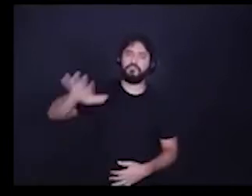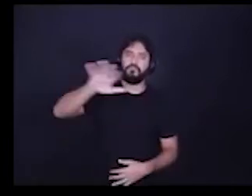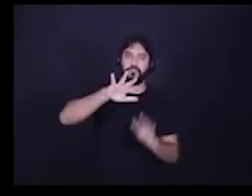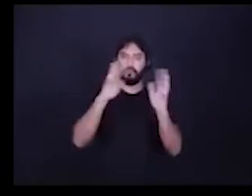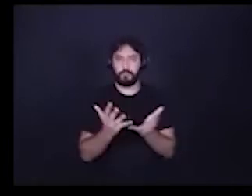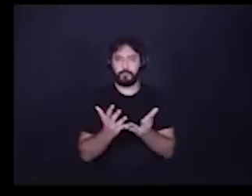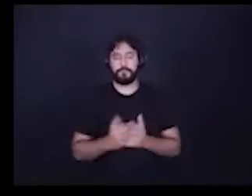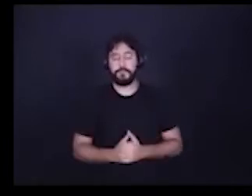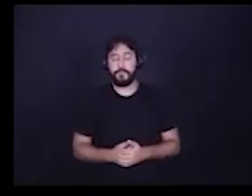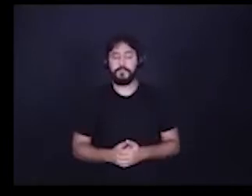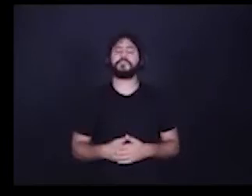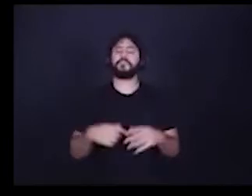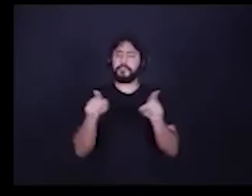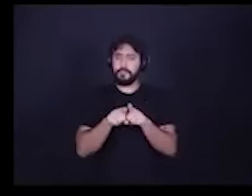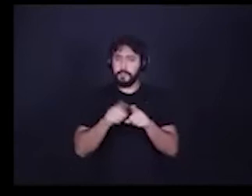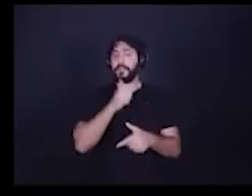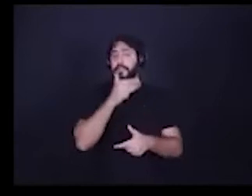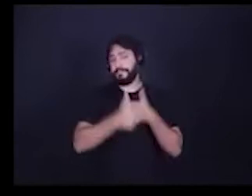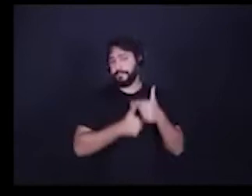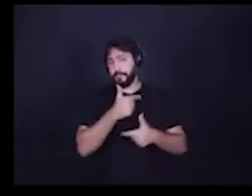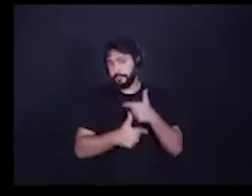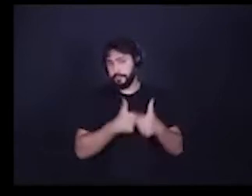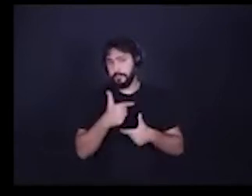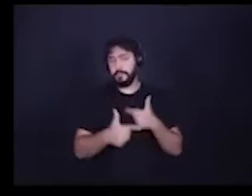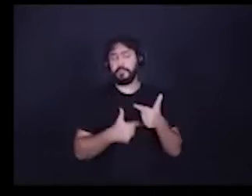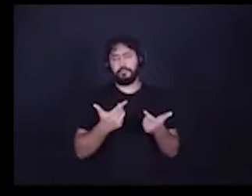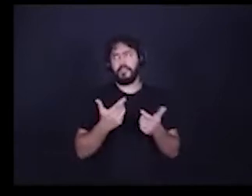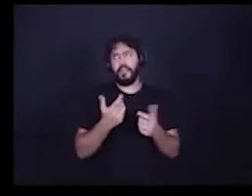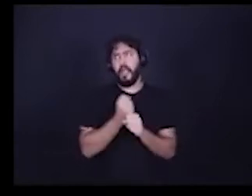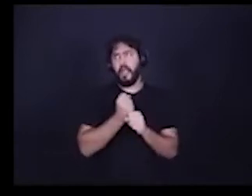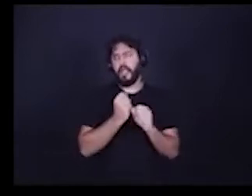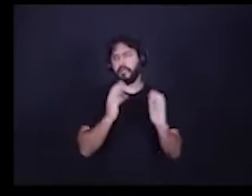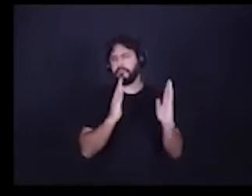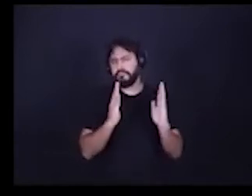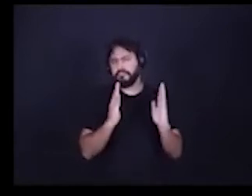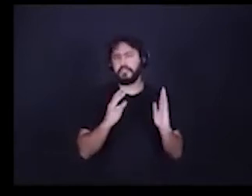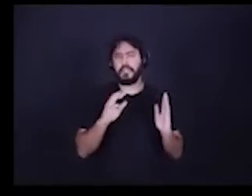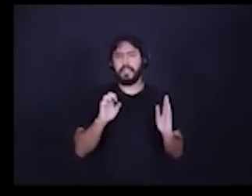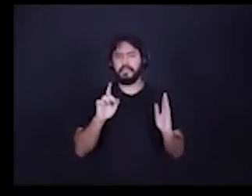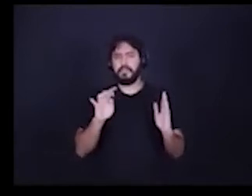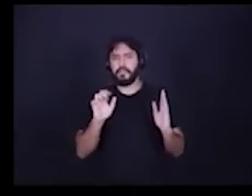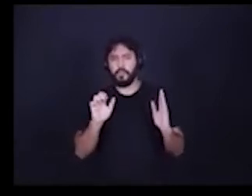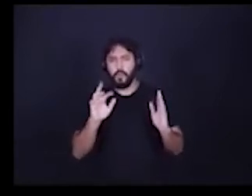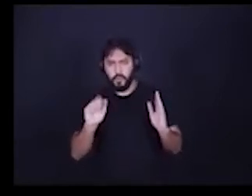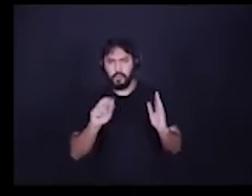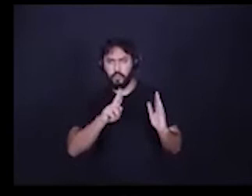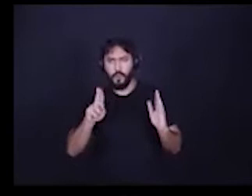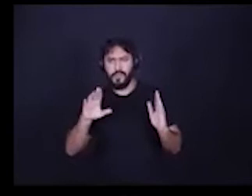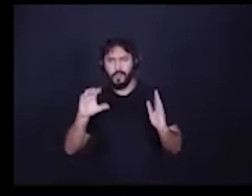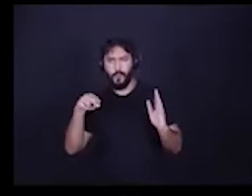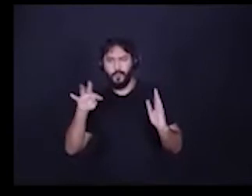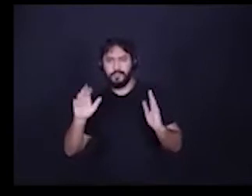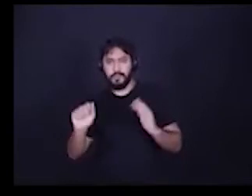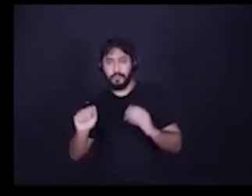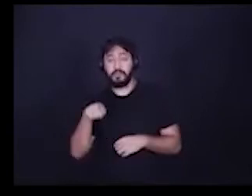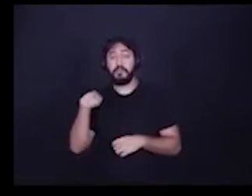Então, atuei tendo durante alguns anos uma editora que era Contra, uma série de projetos, às vezes